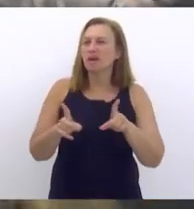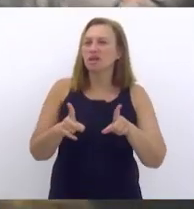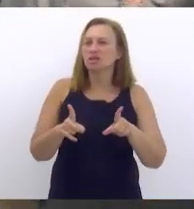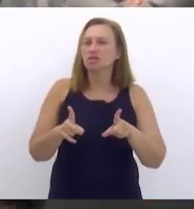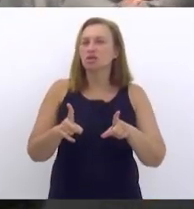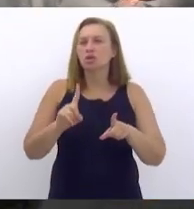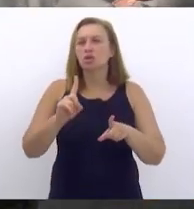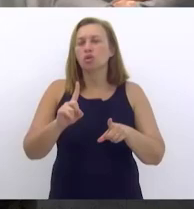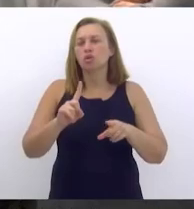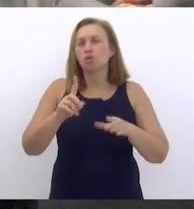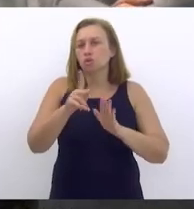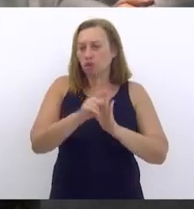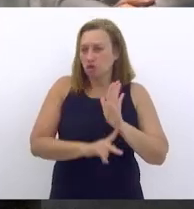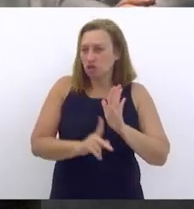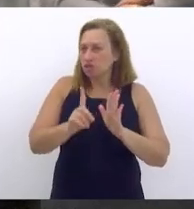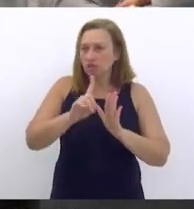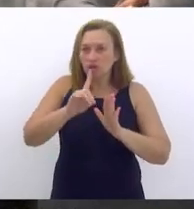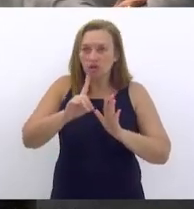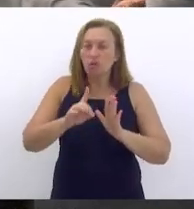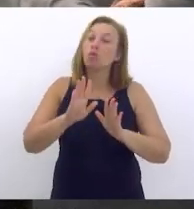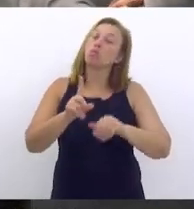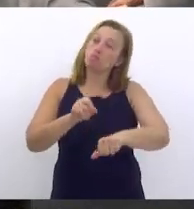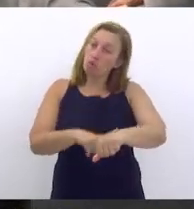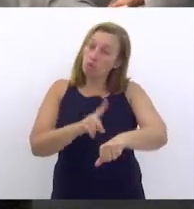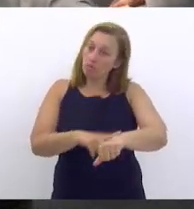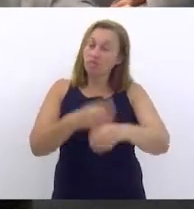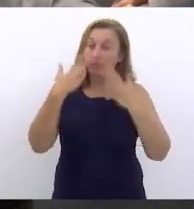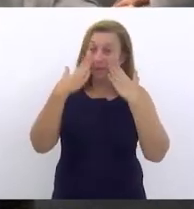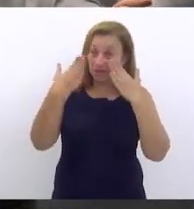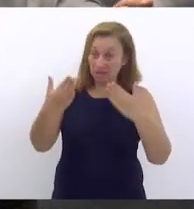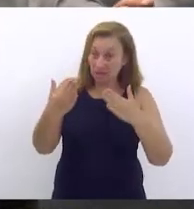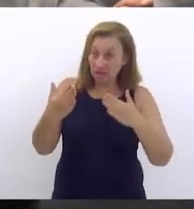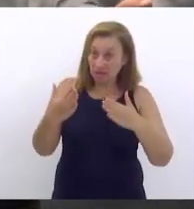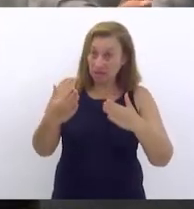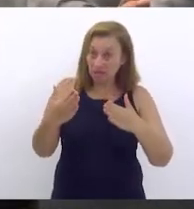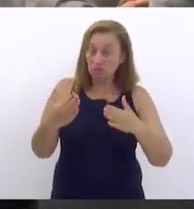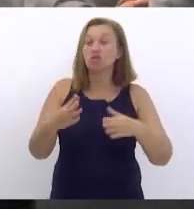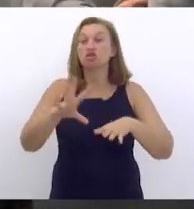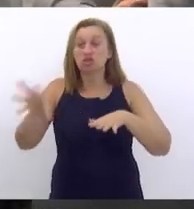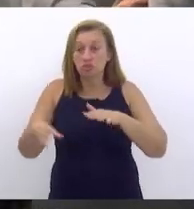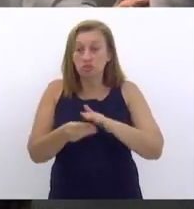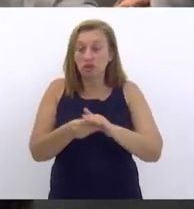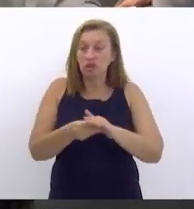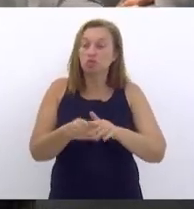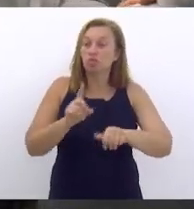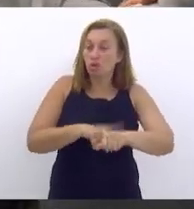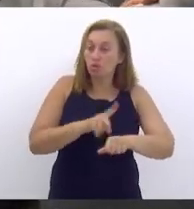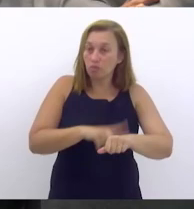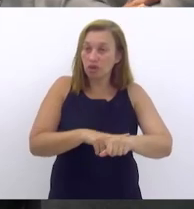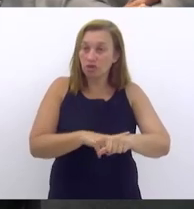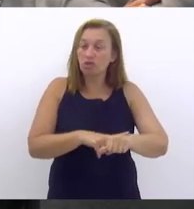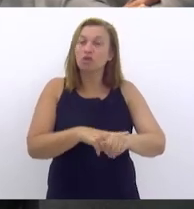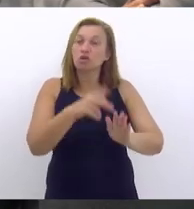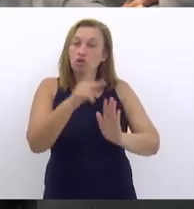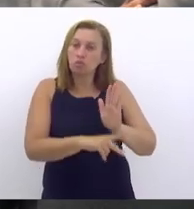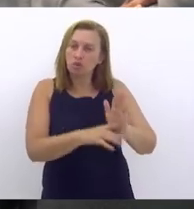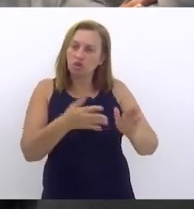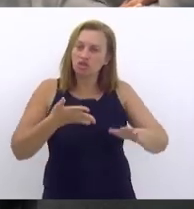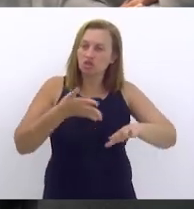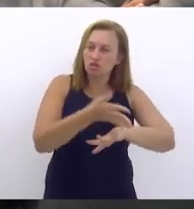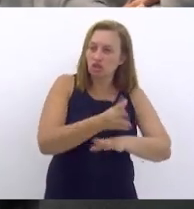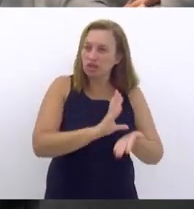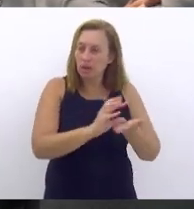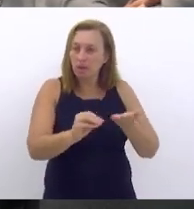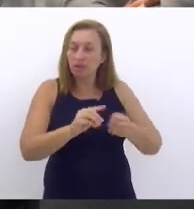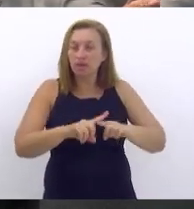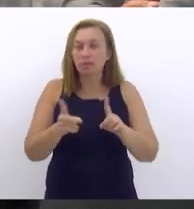entrou. Claro que o momento oportuno para a apresentação de emendas é quando o projeto vem à pauta. Na realidade, eu faço uma sugestão a ti aqui, até